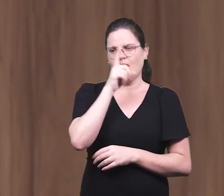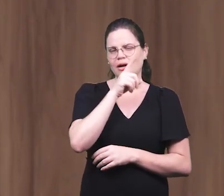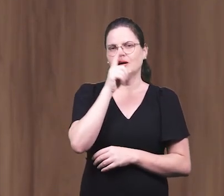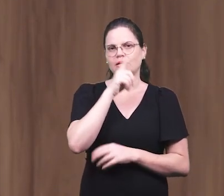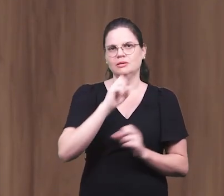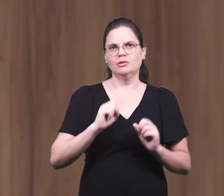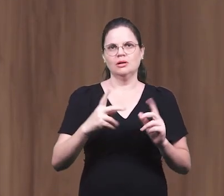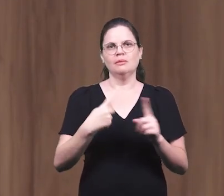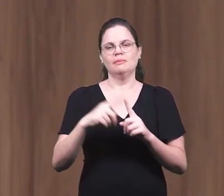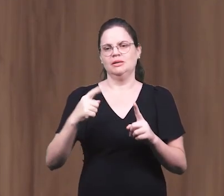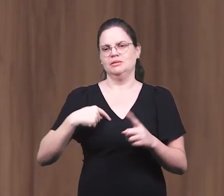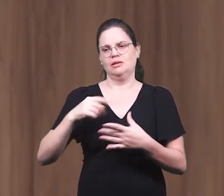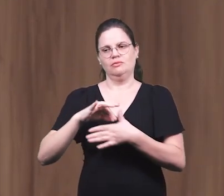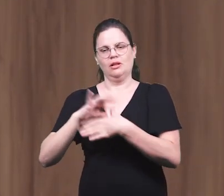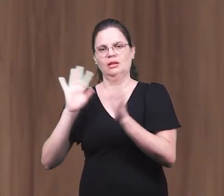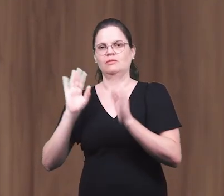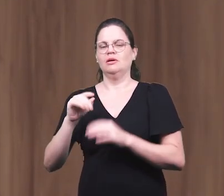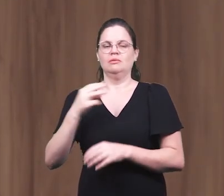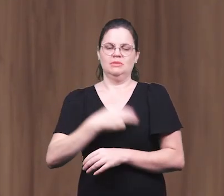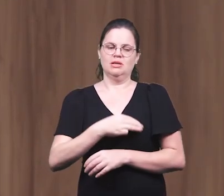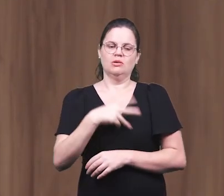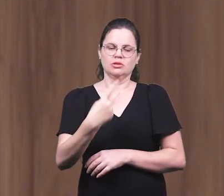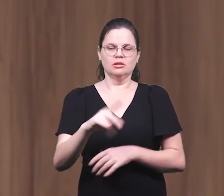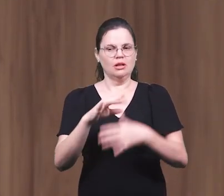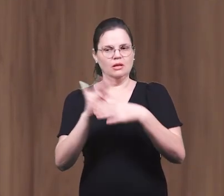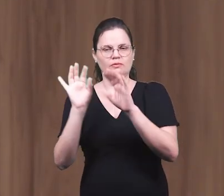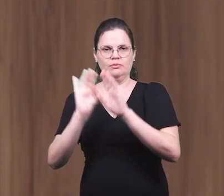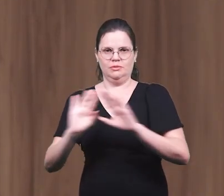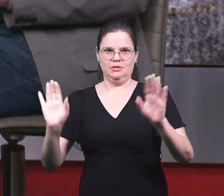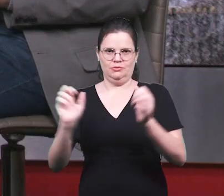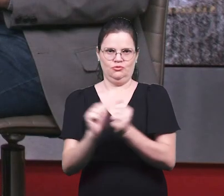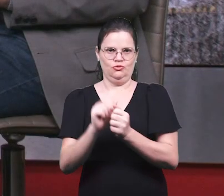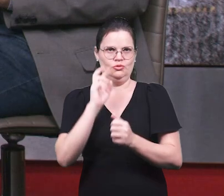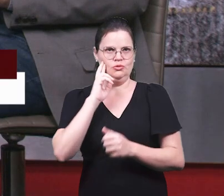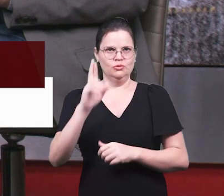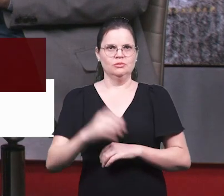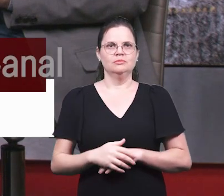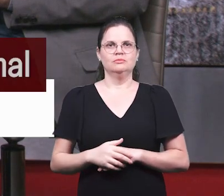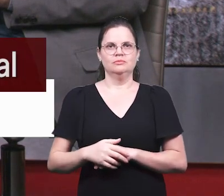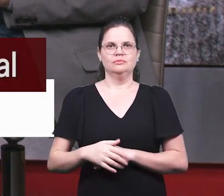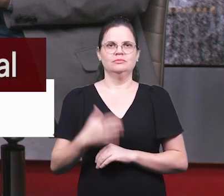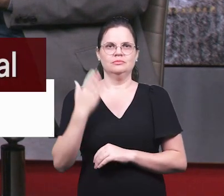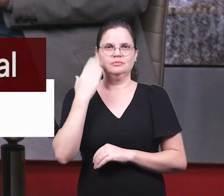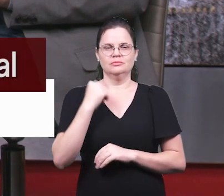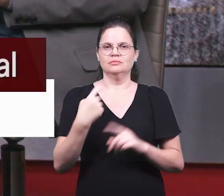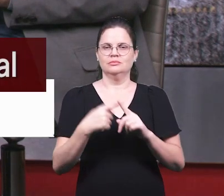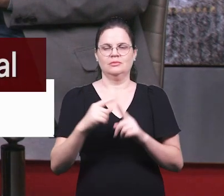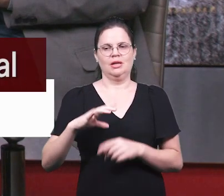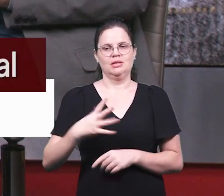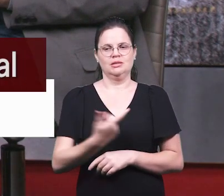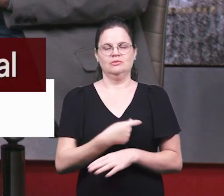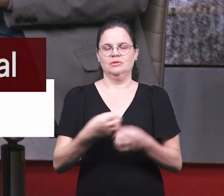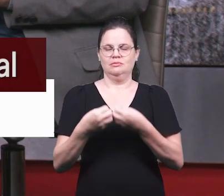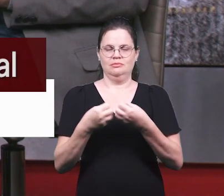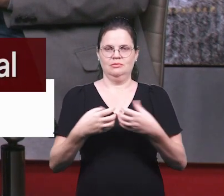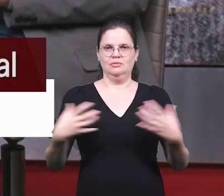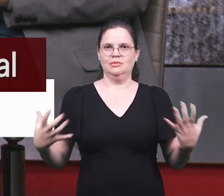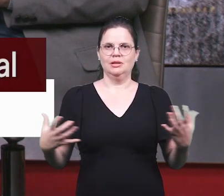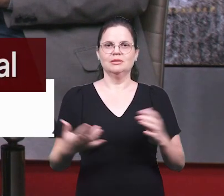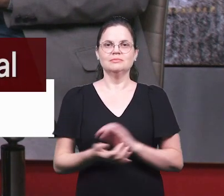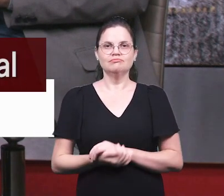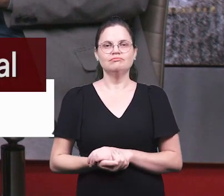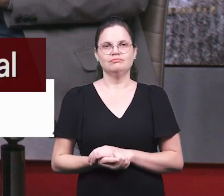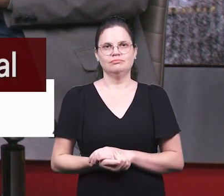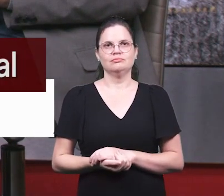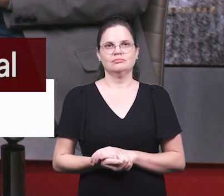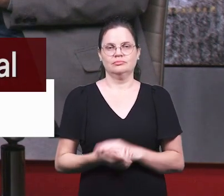mas ele seria recolhido. Misericórdia do Senhor, É aquilo que nós sabemos, que a salvação é um milagre, É um milagre. A salvação é um